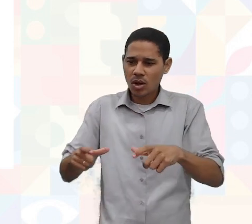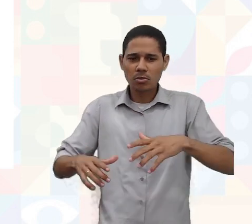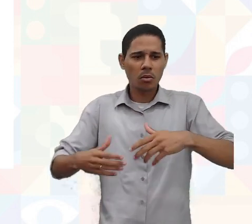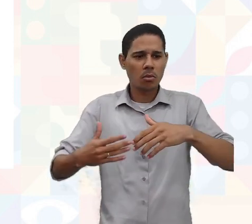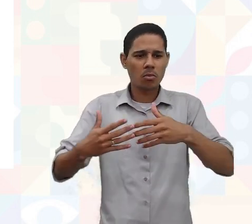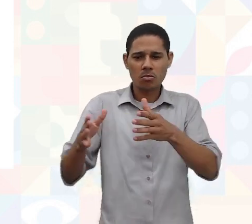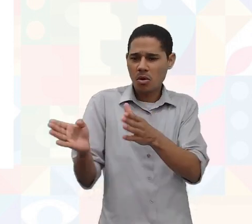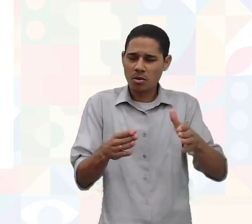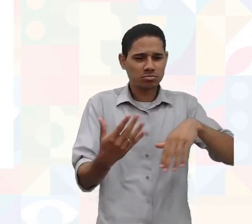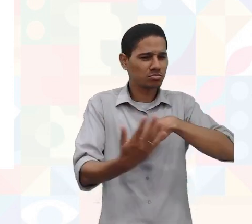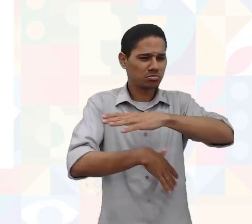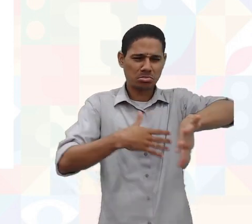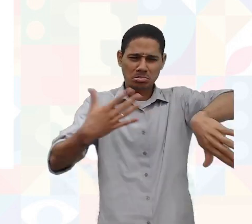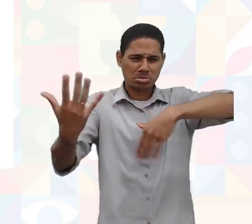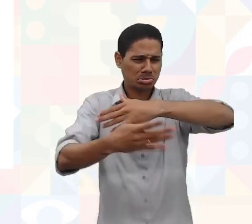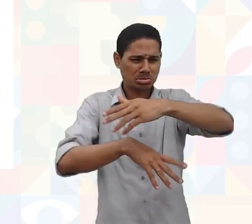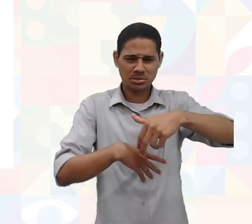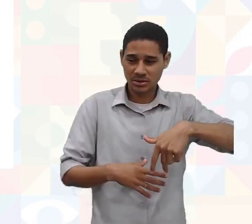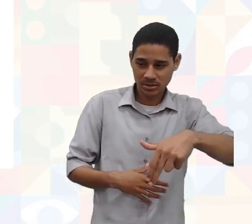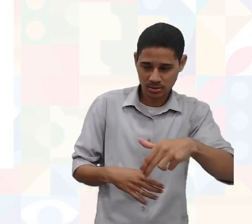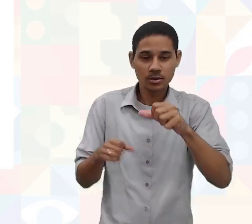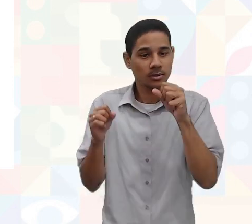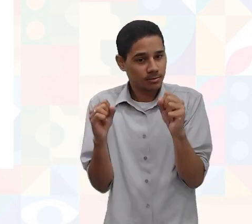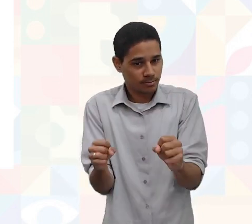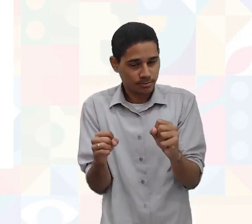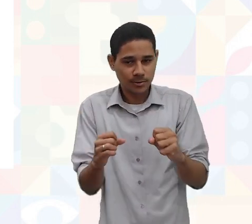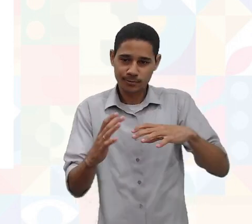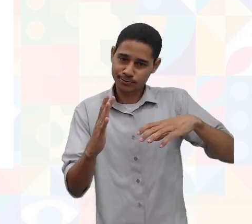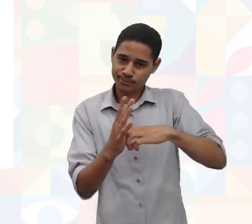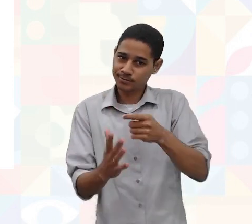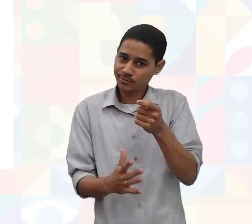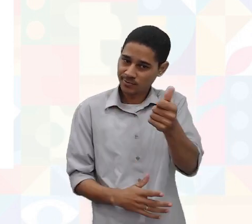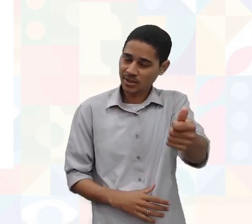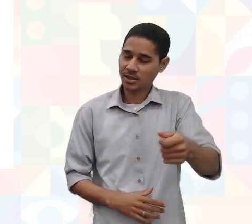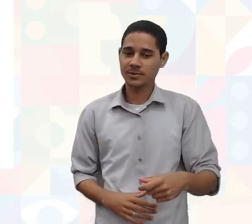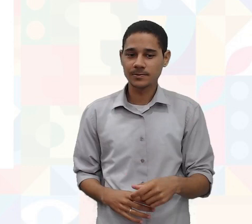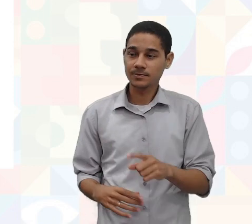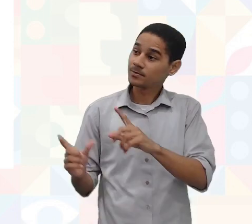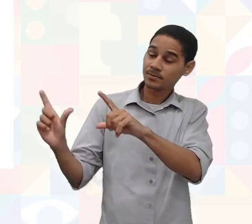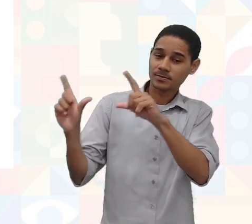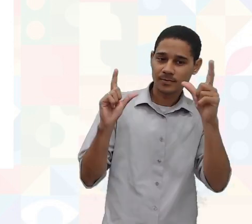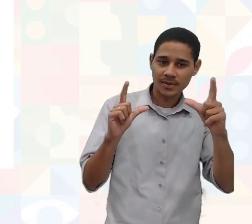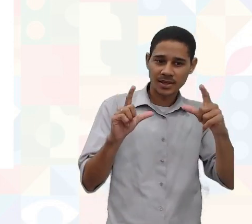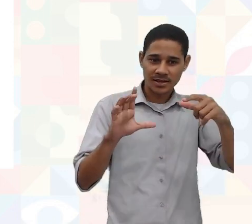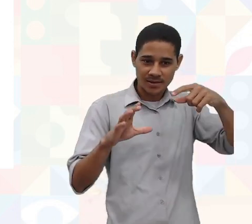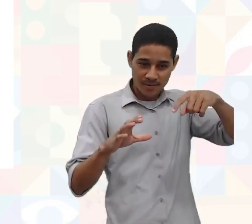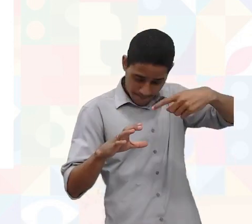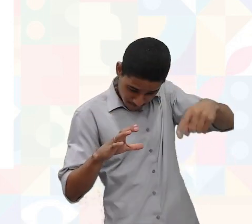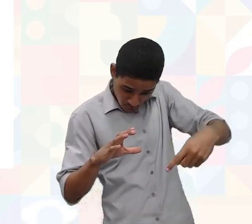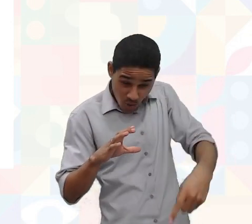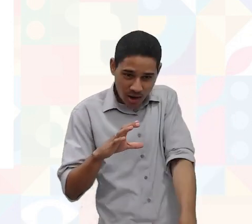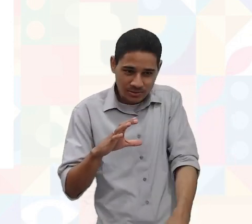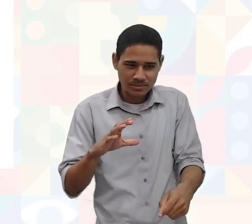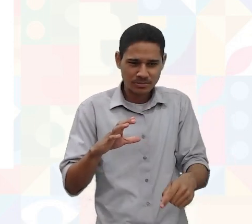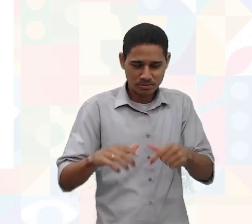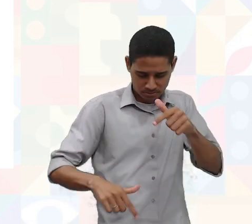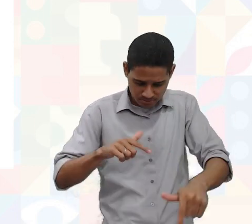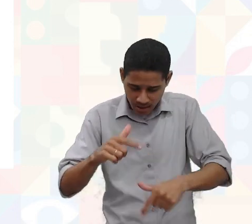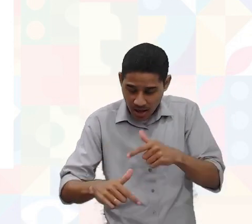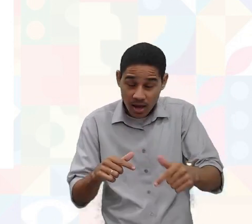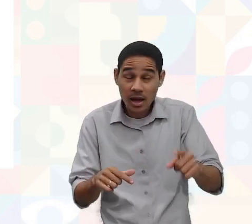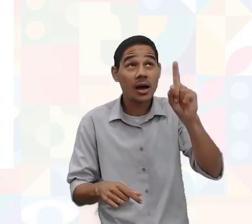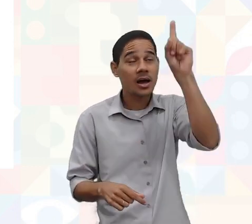a um quase acidente. Um trabalhador que está trabalhando em uma vala, cuja